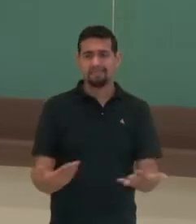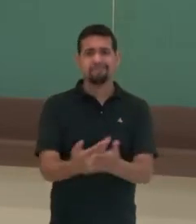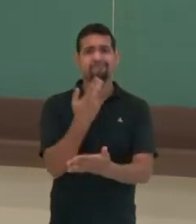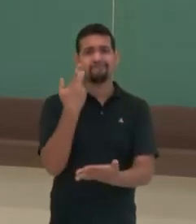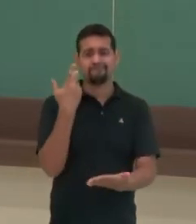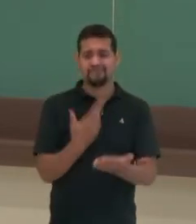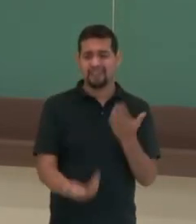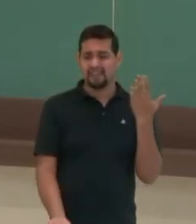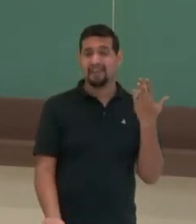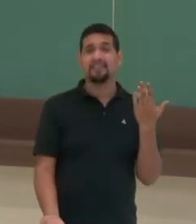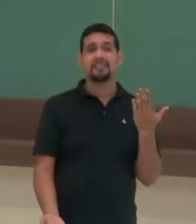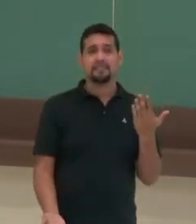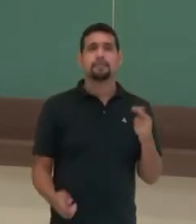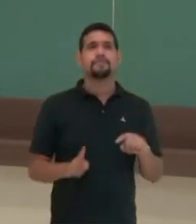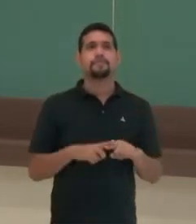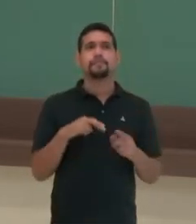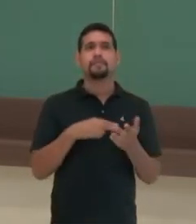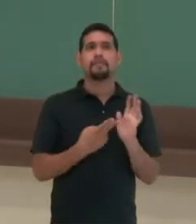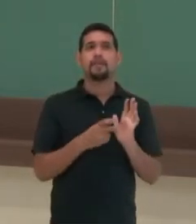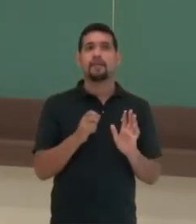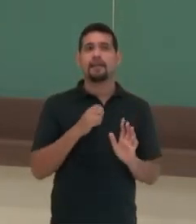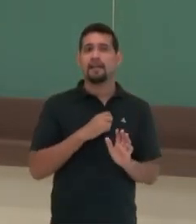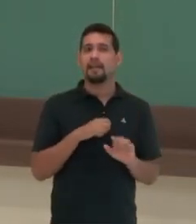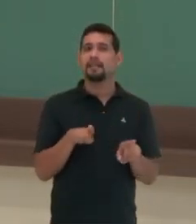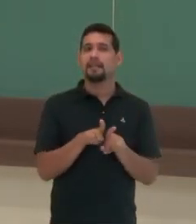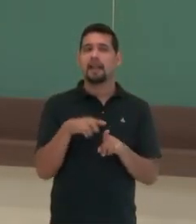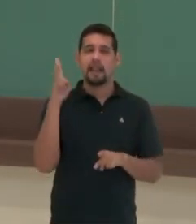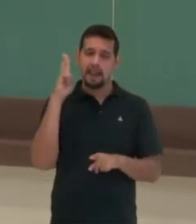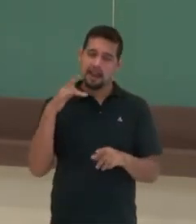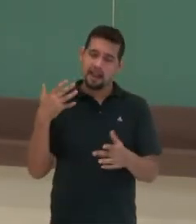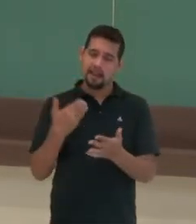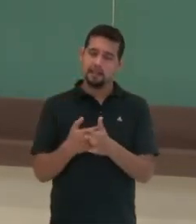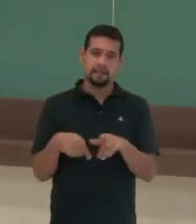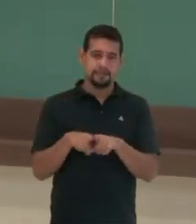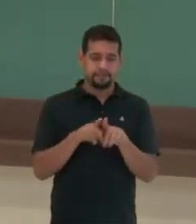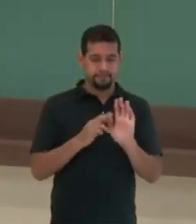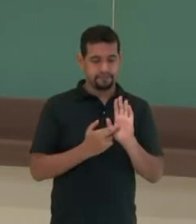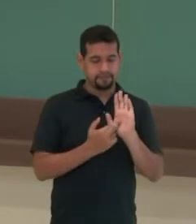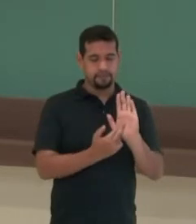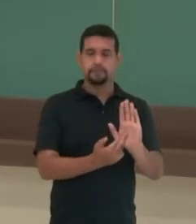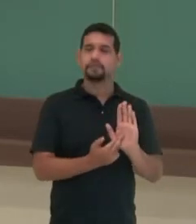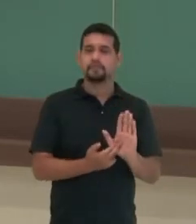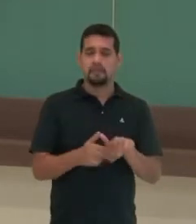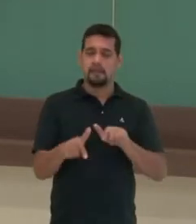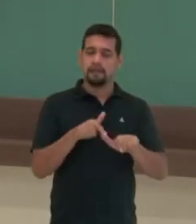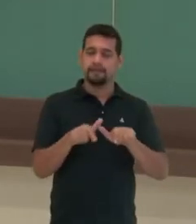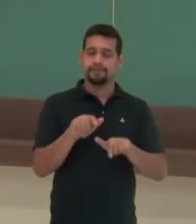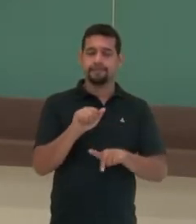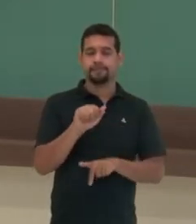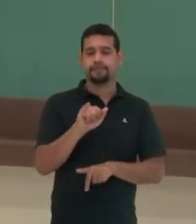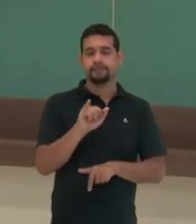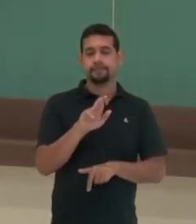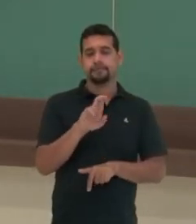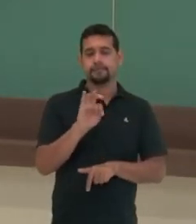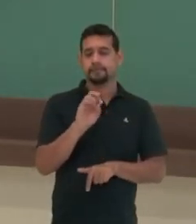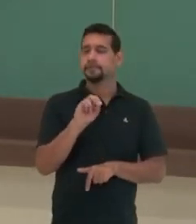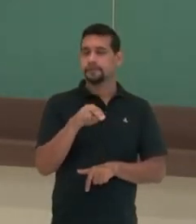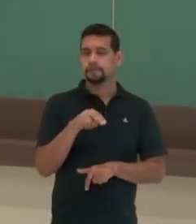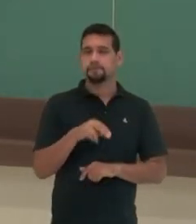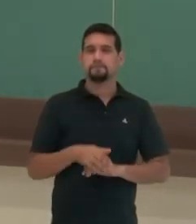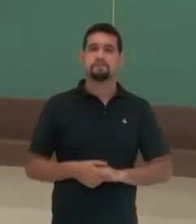né? Então, tem toda a questão também da lenda sendo representada nessa obra do Ayrton Marinho.